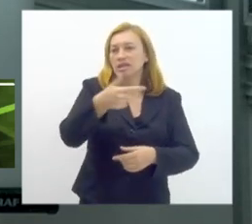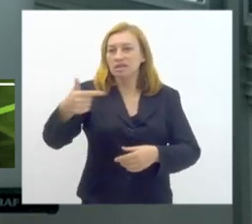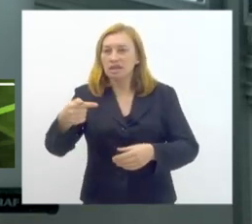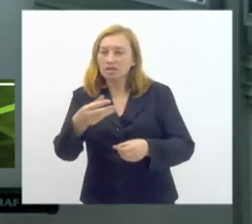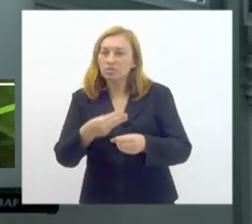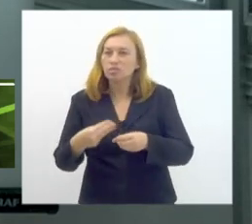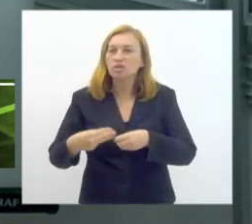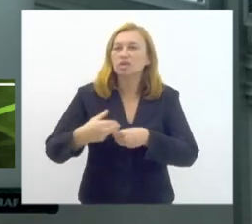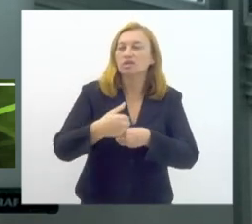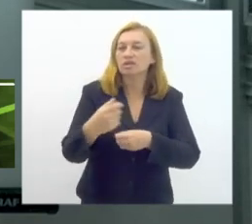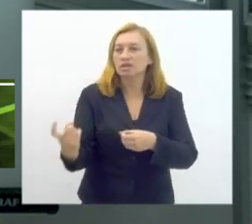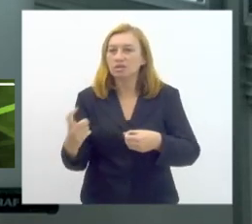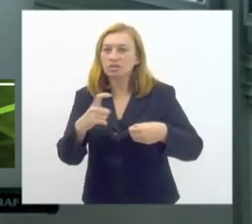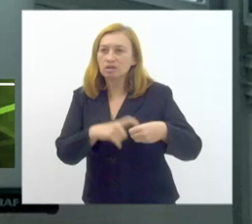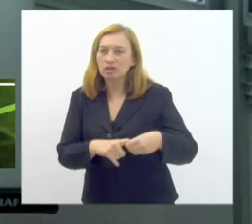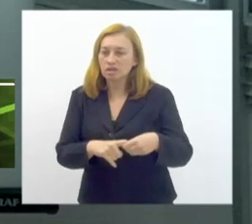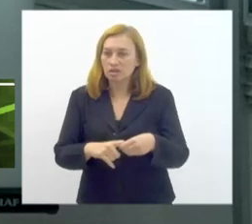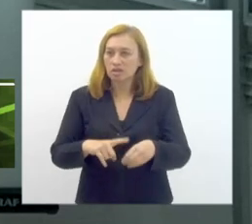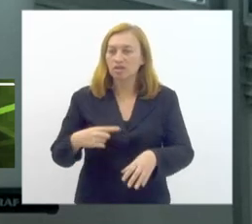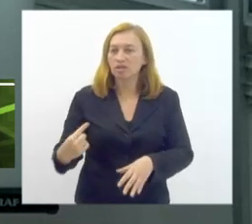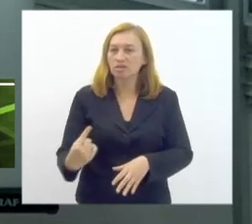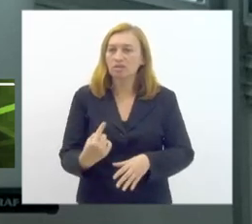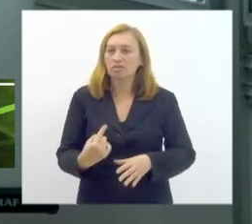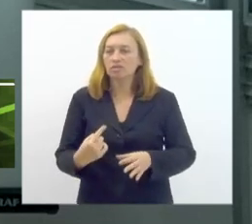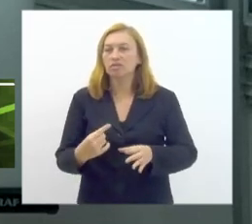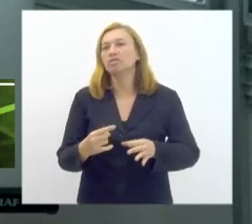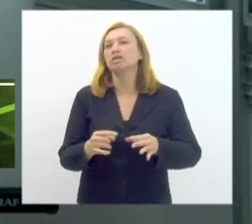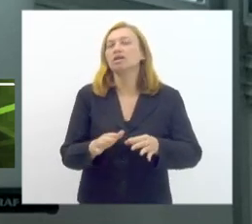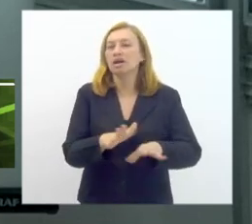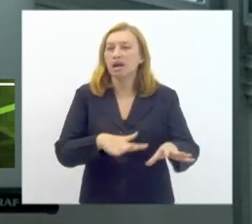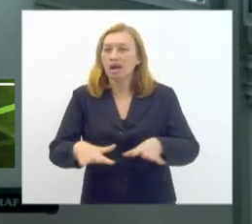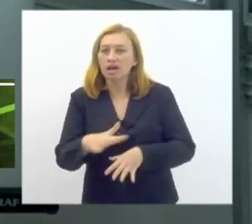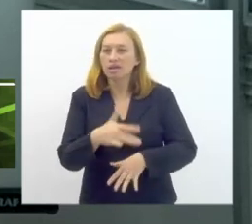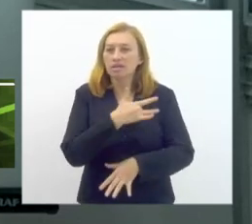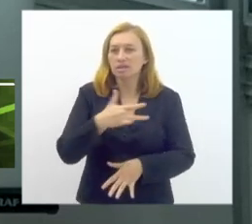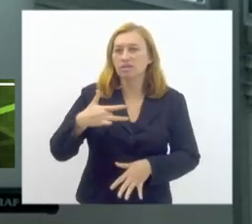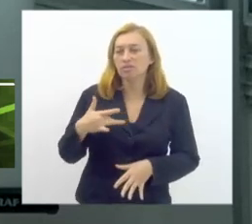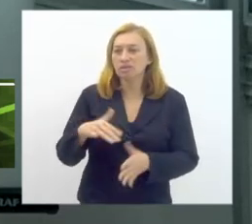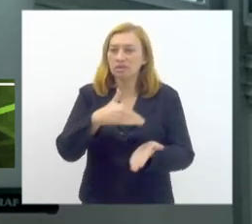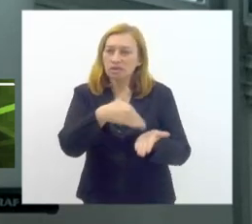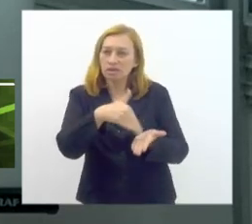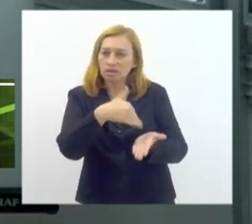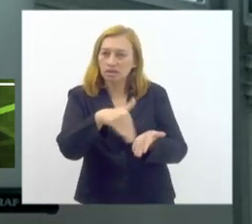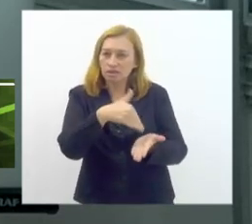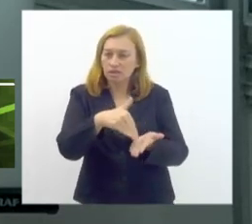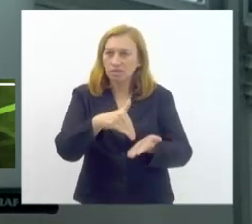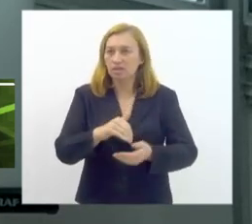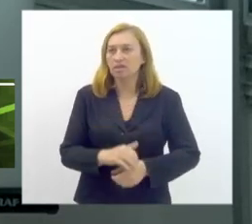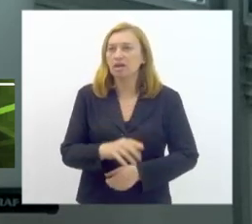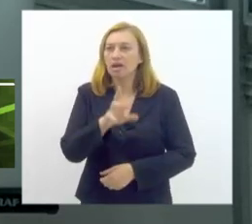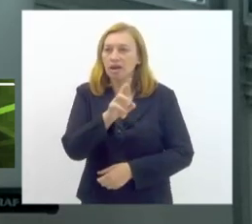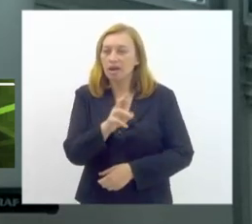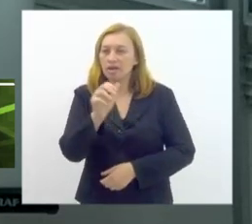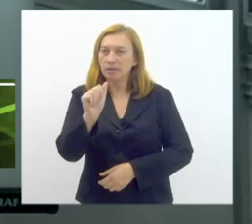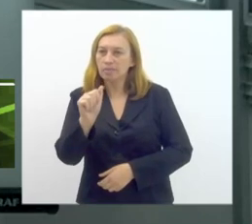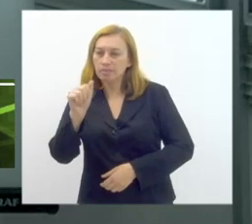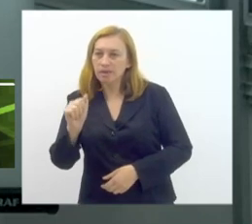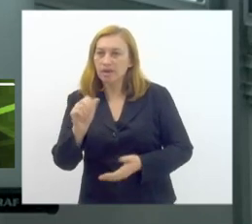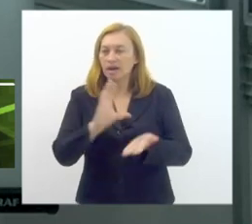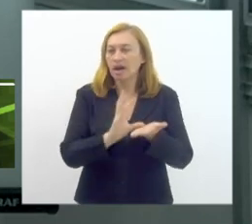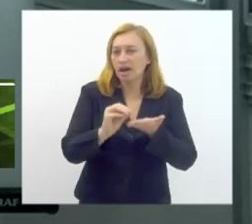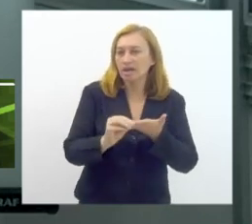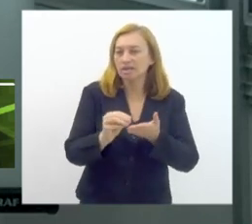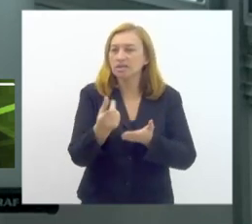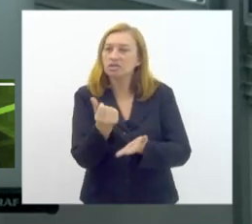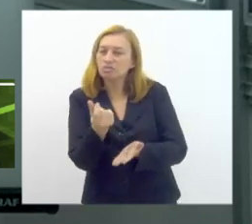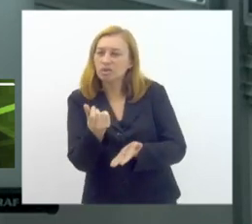municípios consorciados, através de nossa Câmara Técnica de Saúde, Secretarias de Saúde. Nesta ARP, ata de registro de